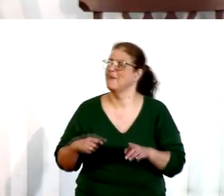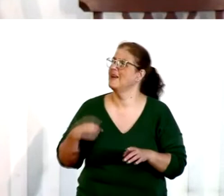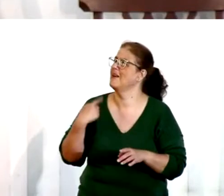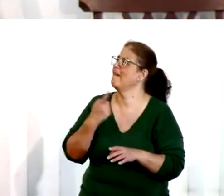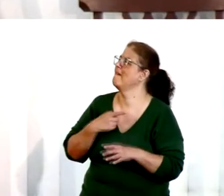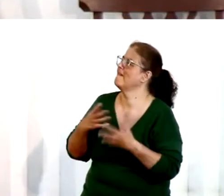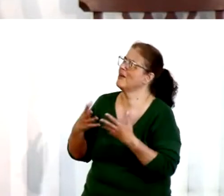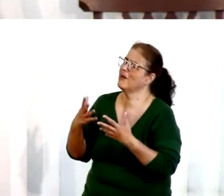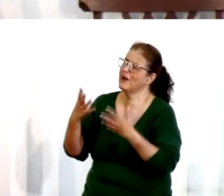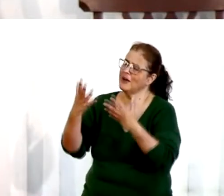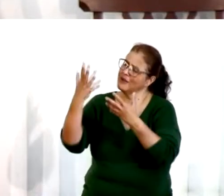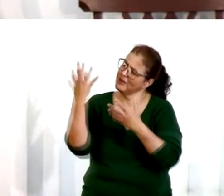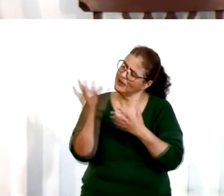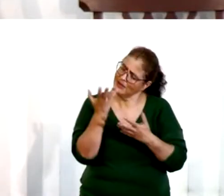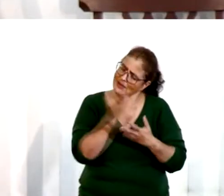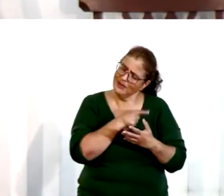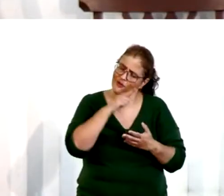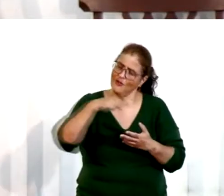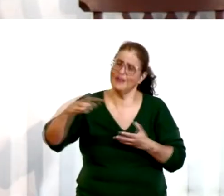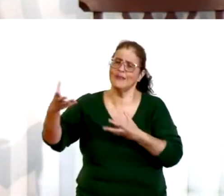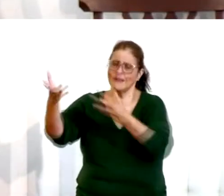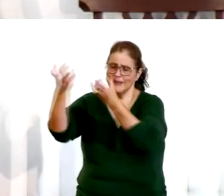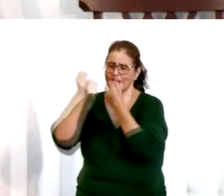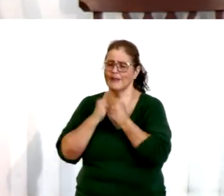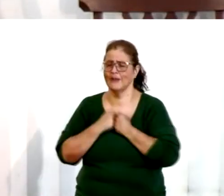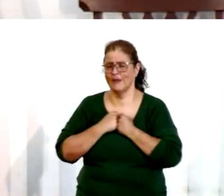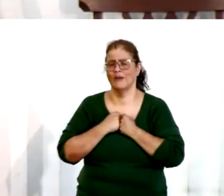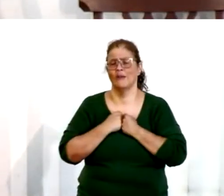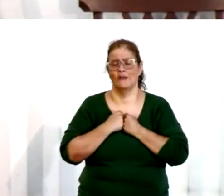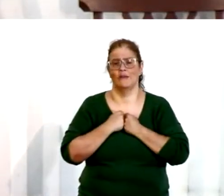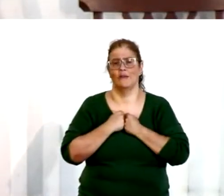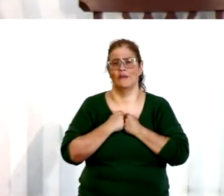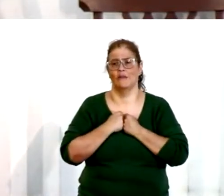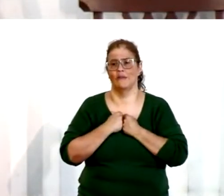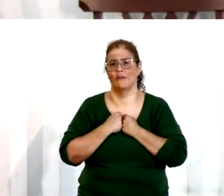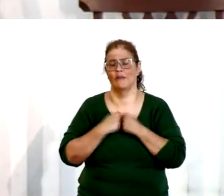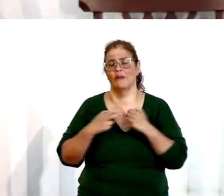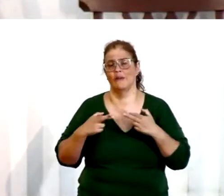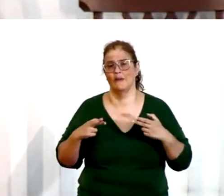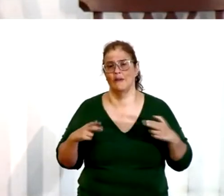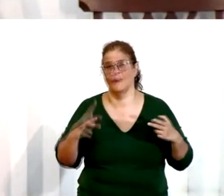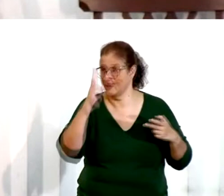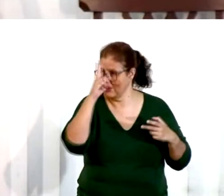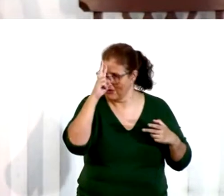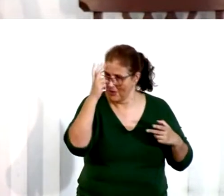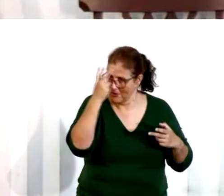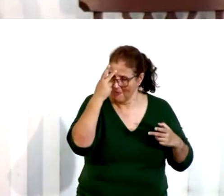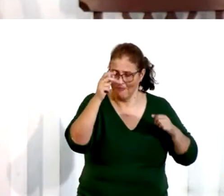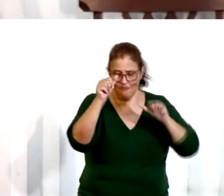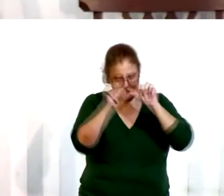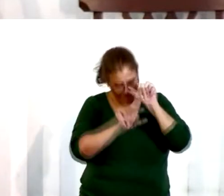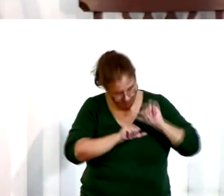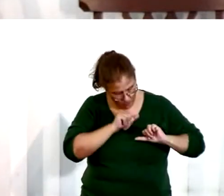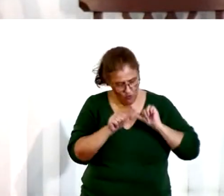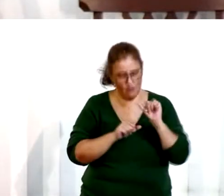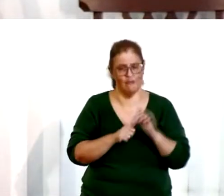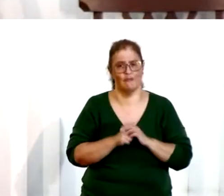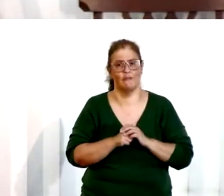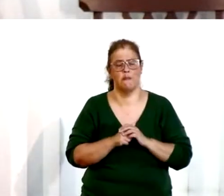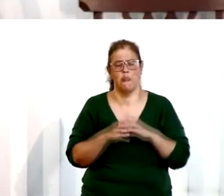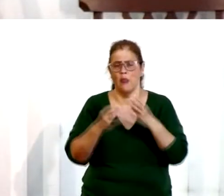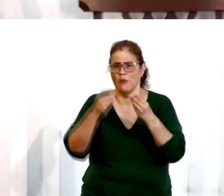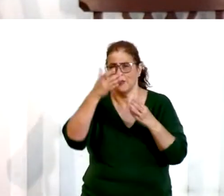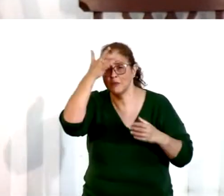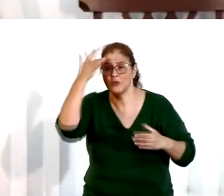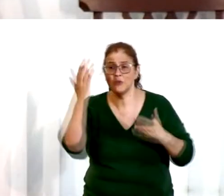nós recebemos, algo em nós realmente mudou. Algumas pessoas são crentes, mas não acreditam que algo realmente mudou na